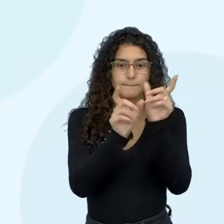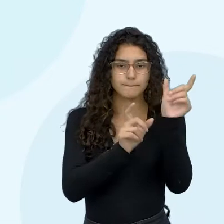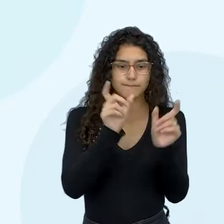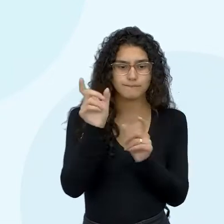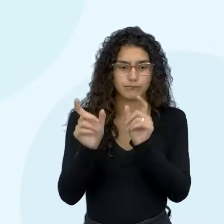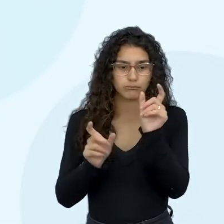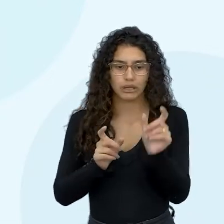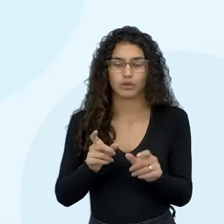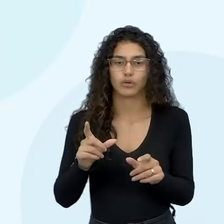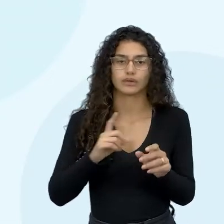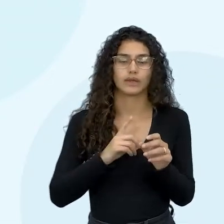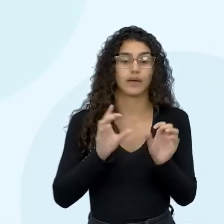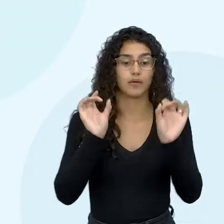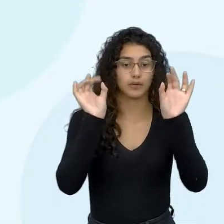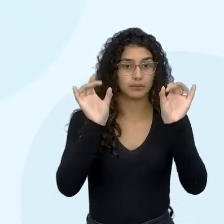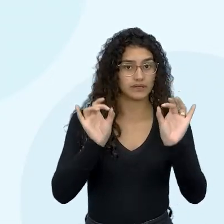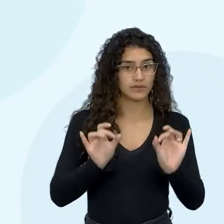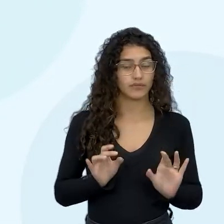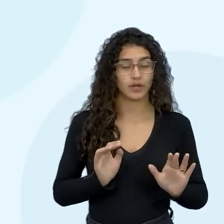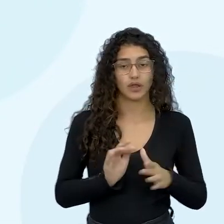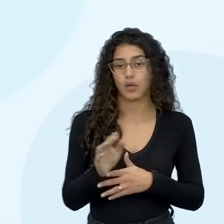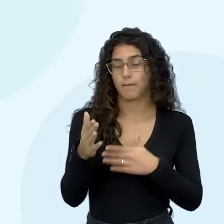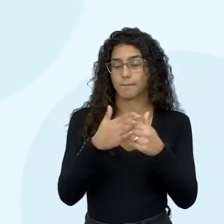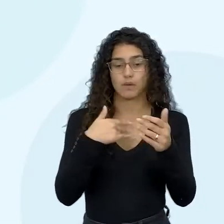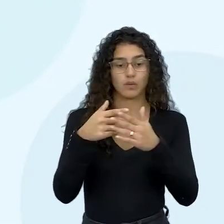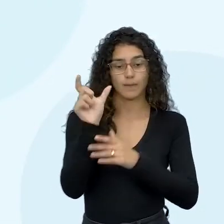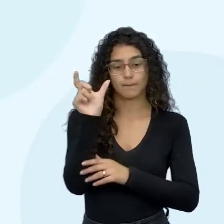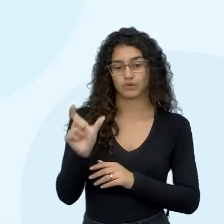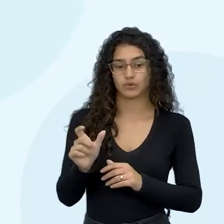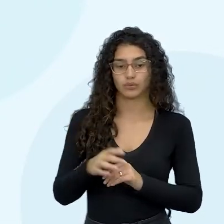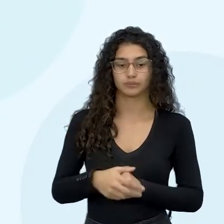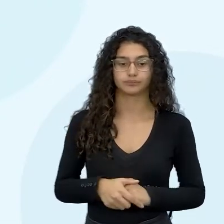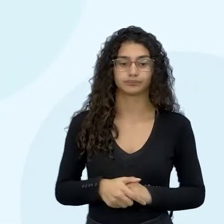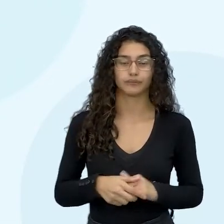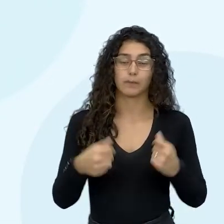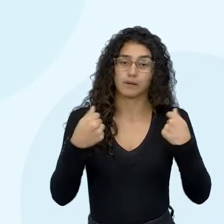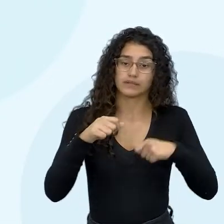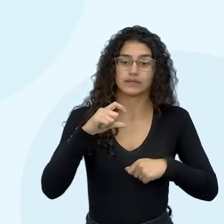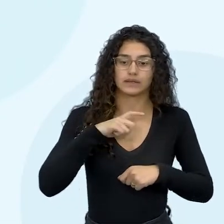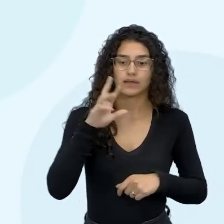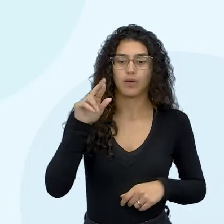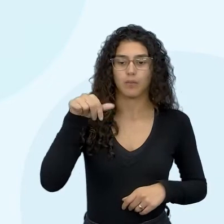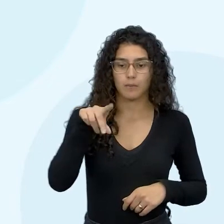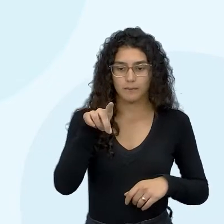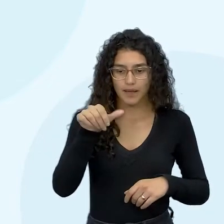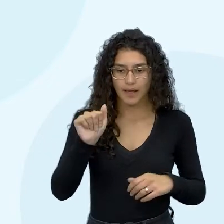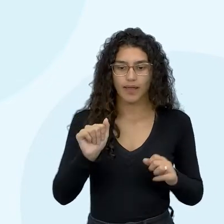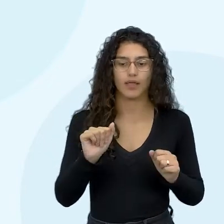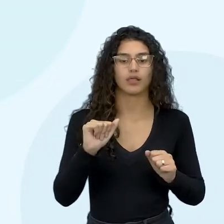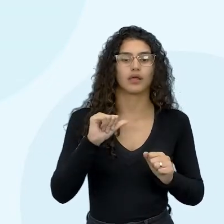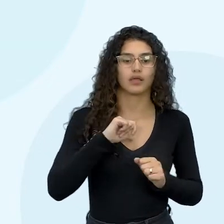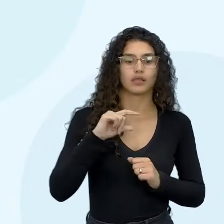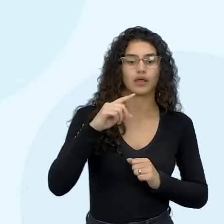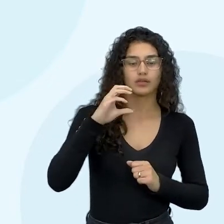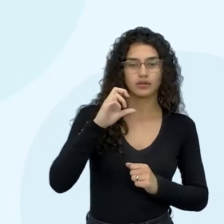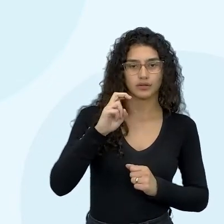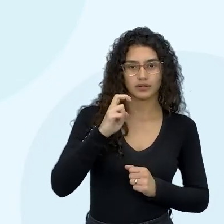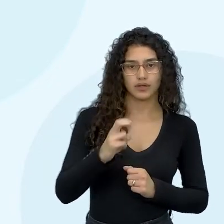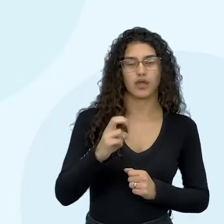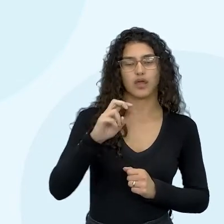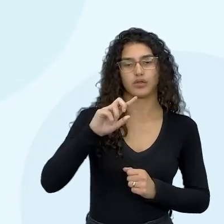pessoas específicas, né? Não é para qualquer pessoa. É para as pessoas que possuem uma